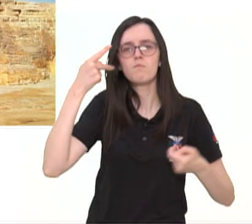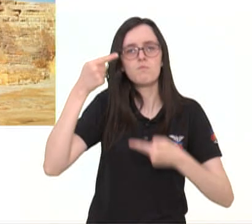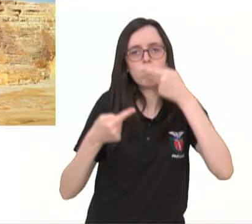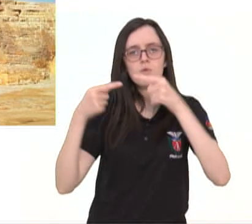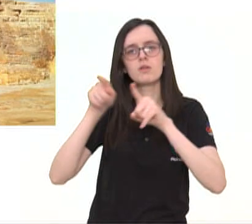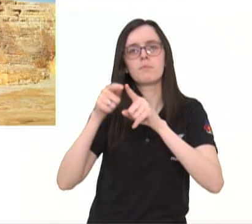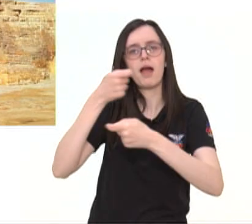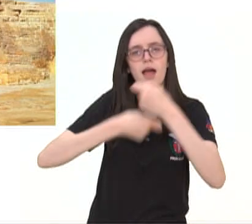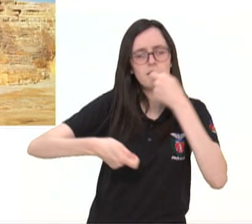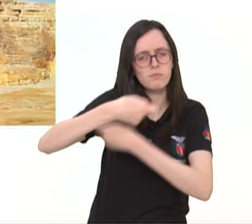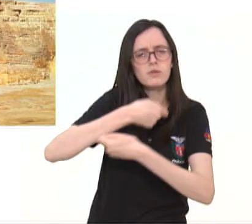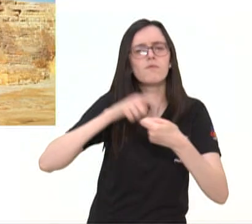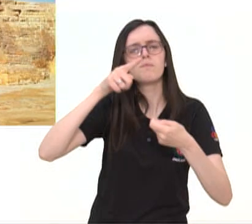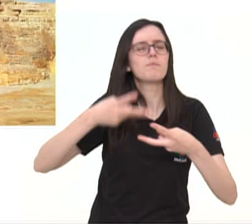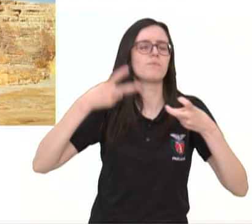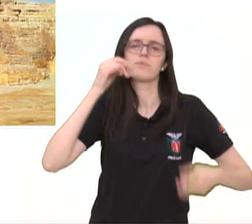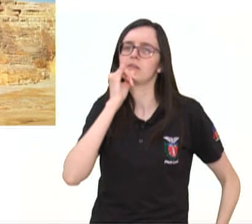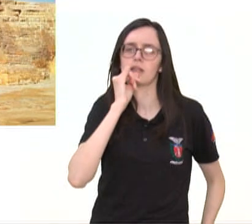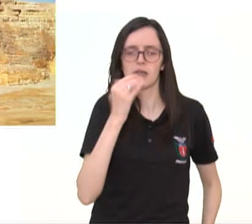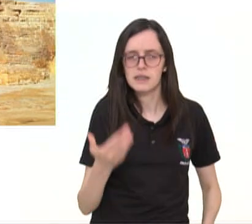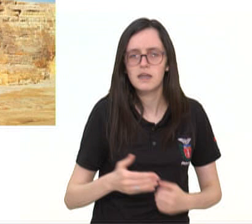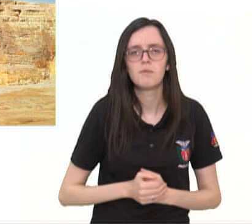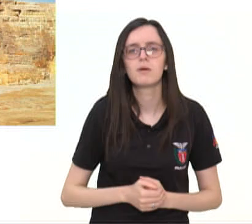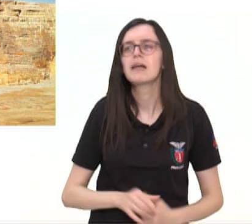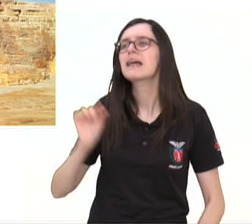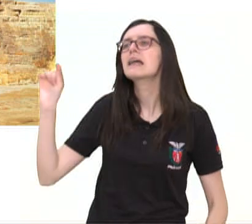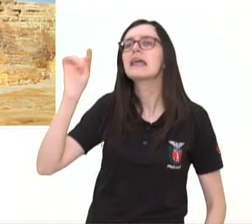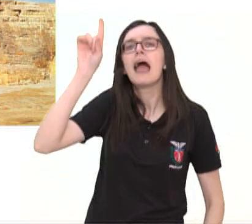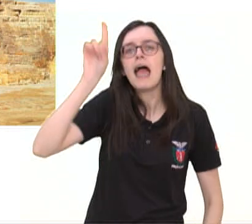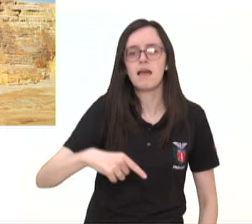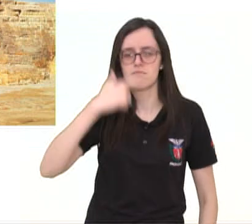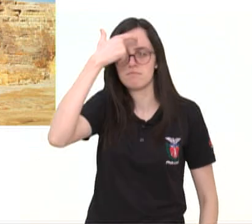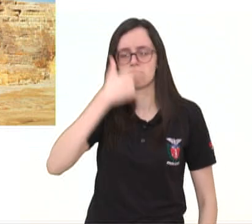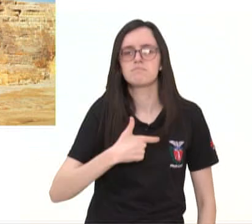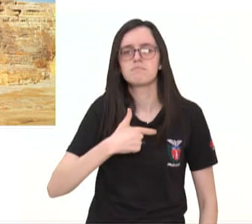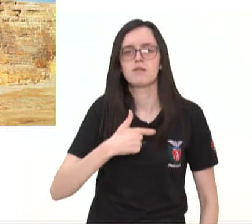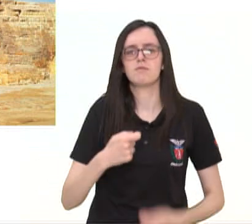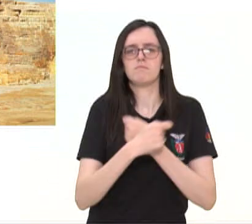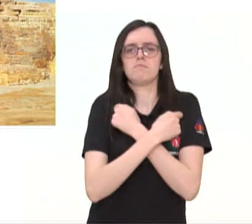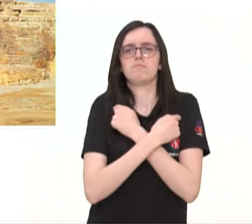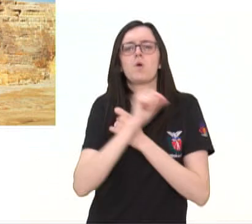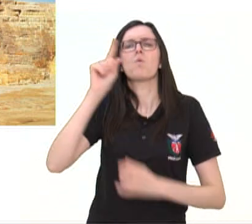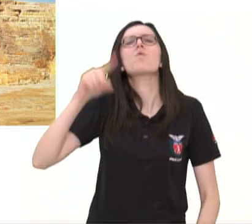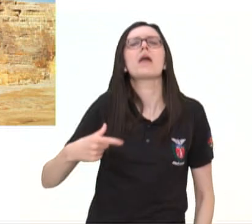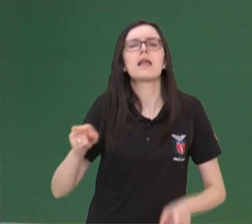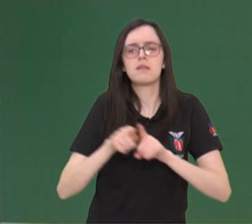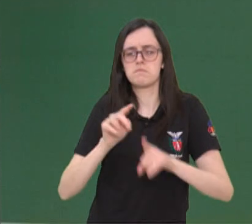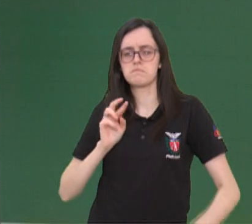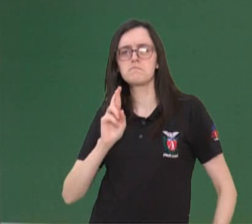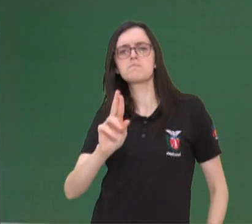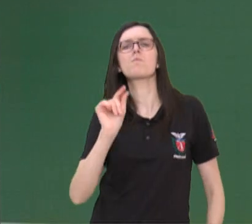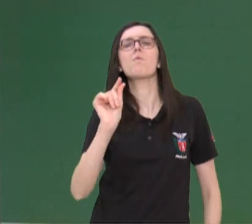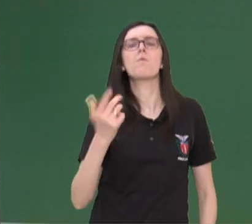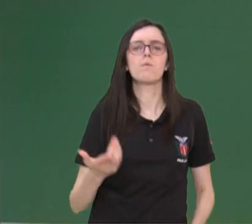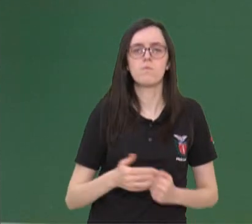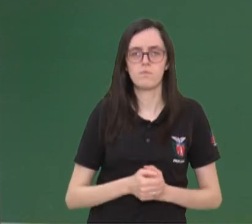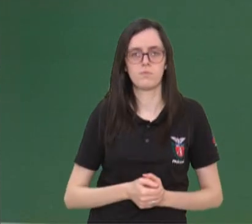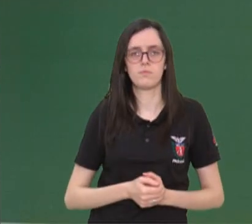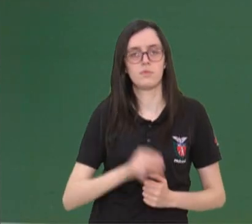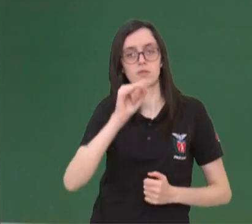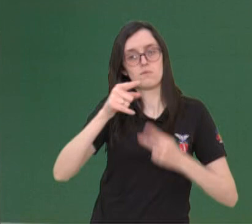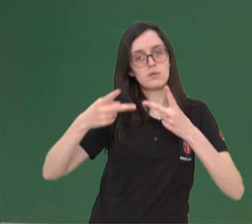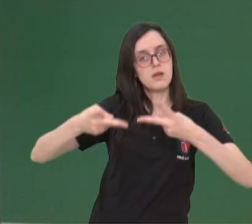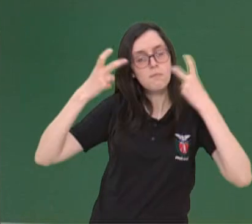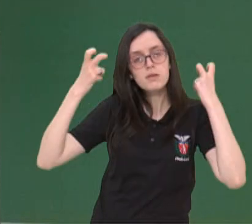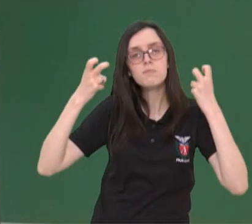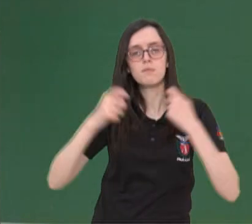político-administrativa. Repare que, por exemplo, quem era a figura do faraó e o que ele representava para aquele povo? Se você for ver,